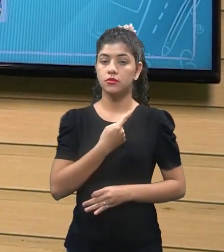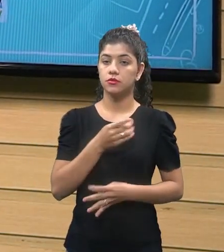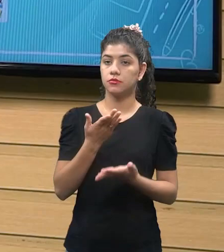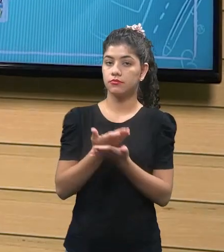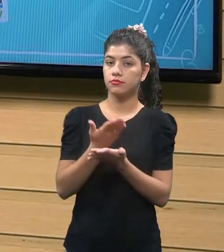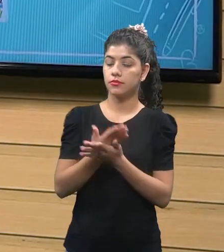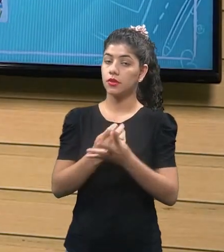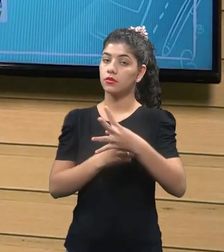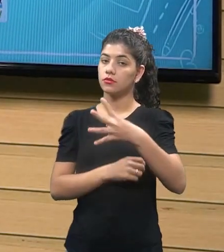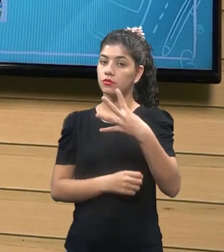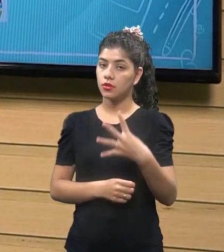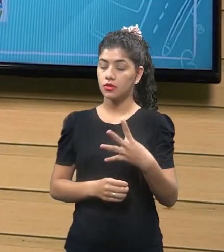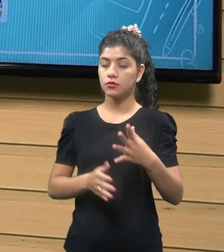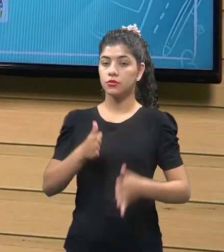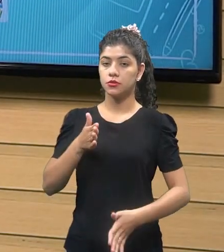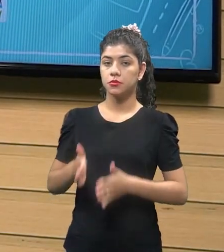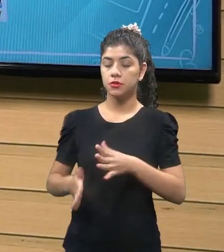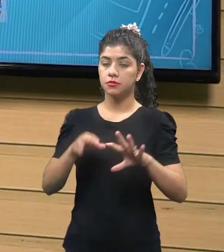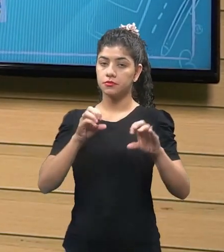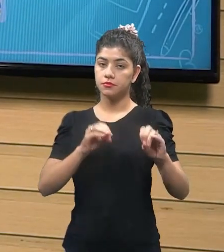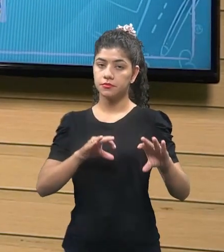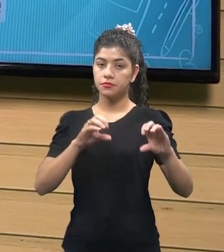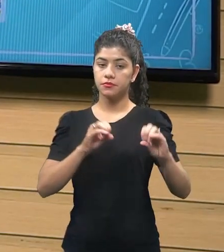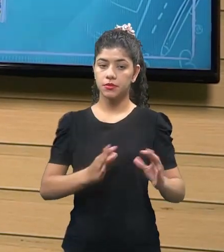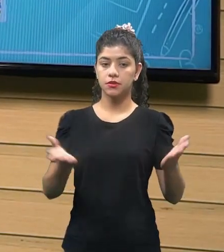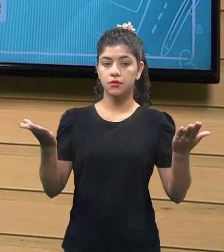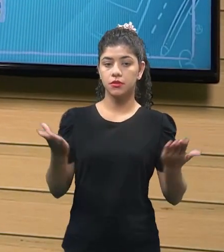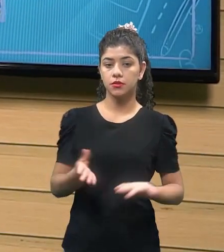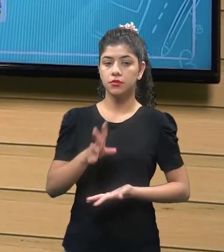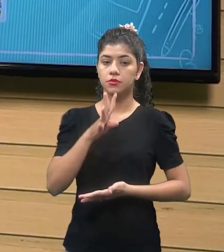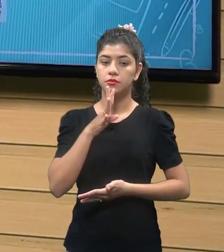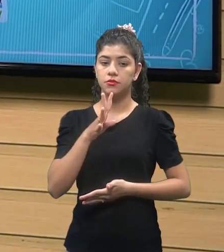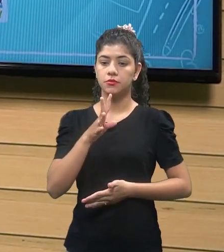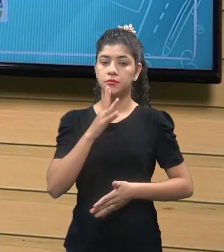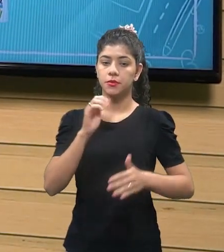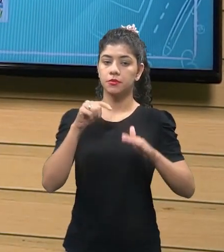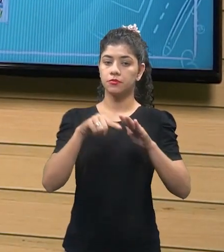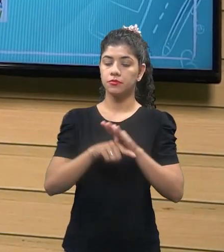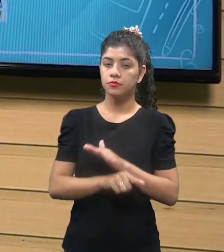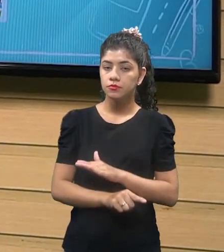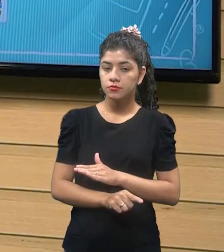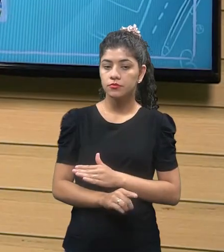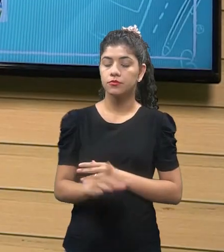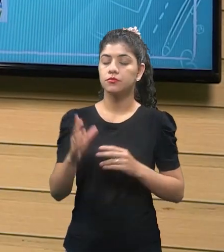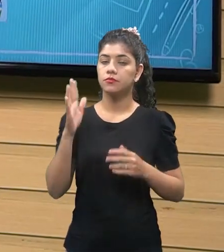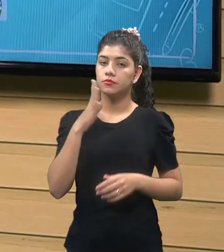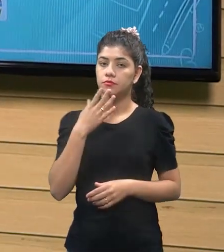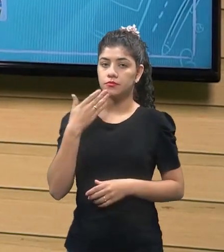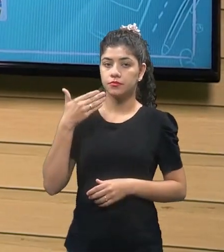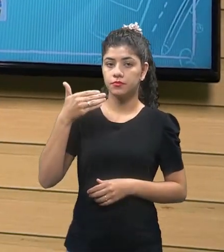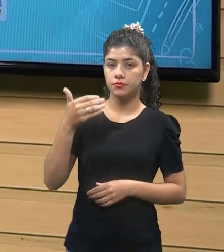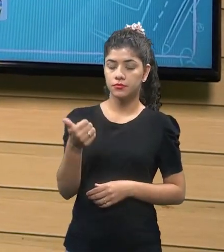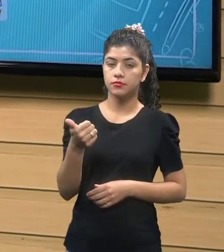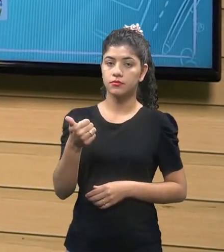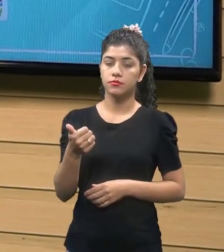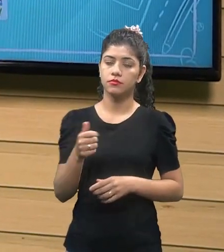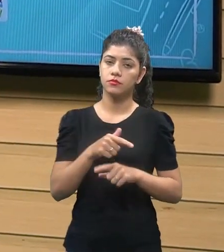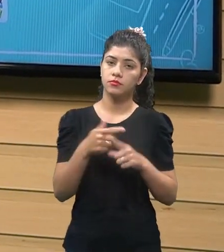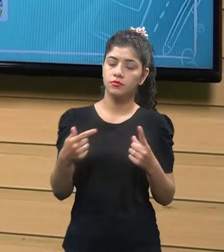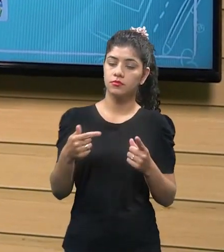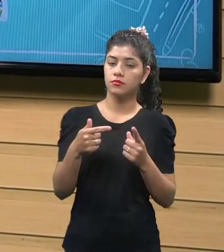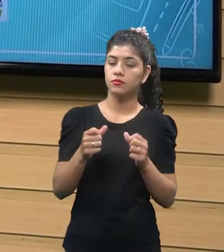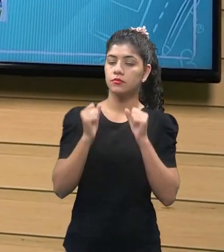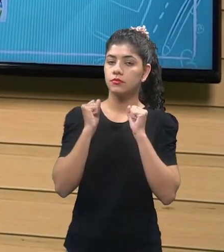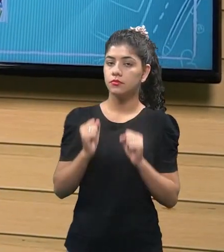de Robótica Educacional. Aqui nós vamos conhecer um pouco mais sobre os dispositivos que permitem com